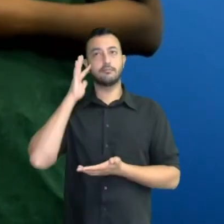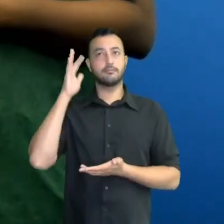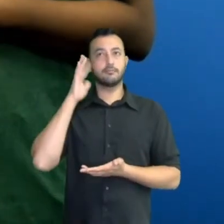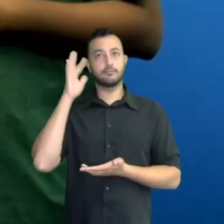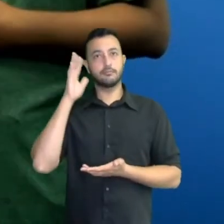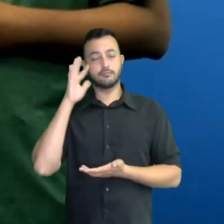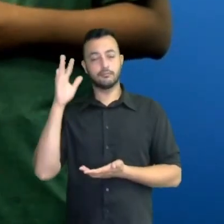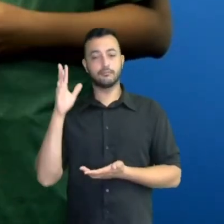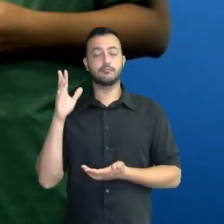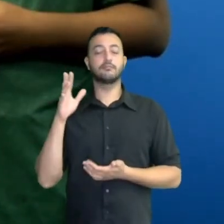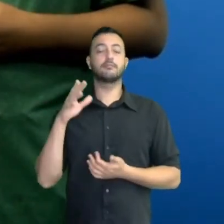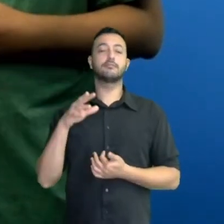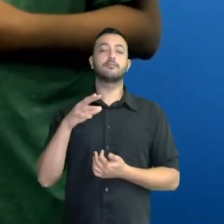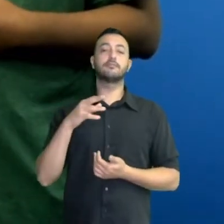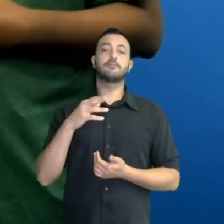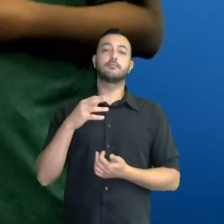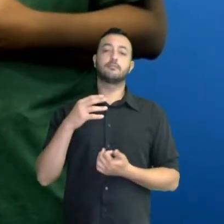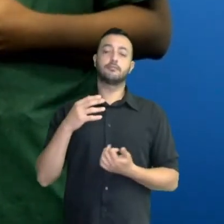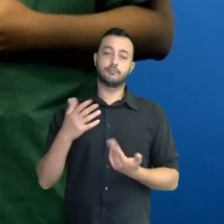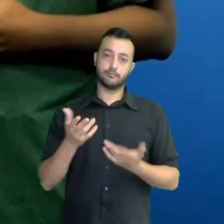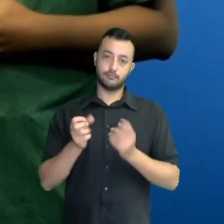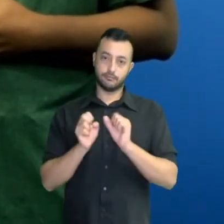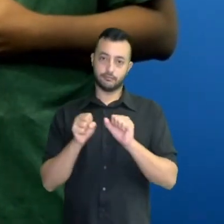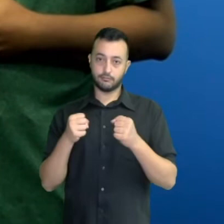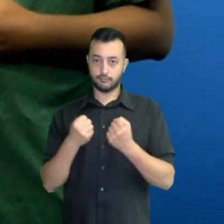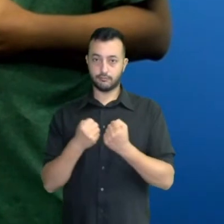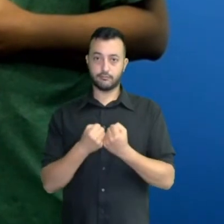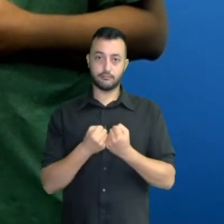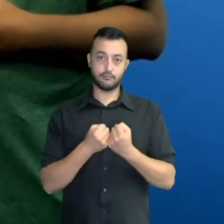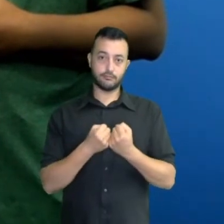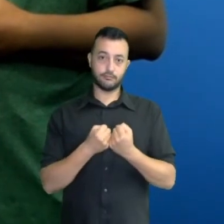grande ainda na sociedade